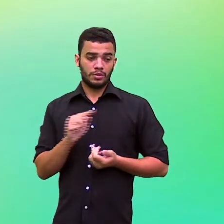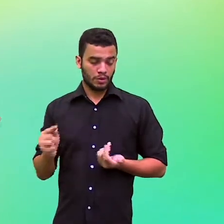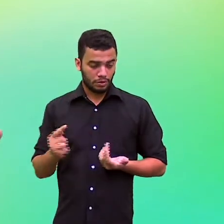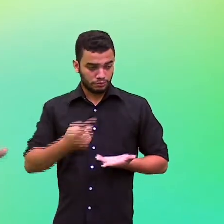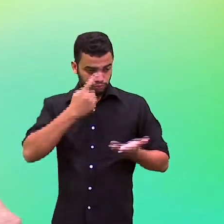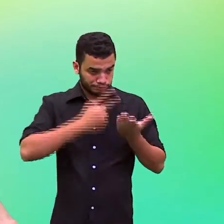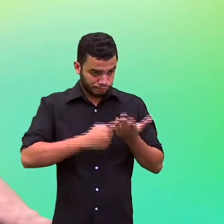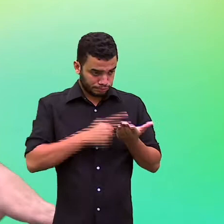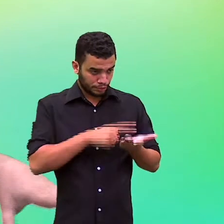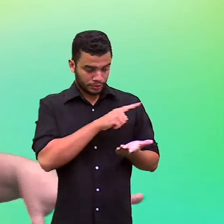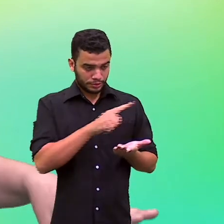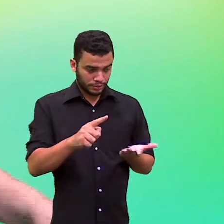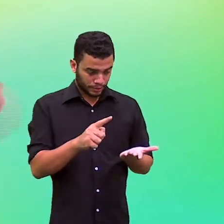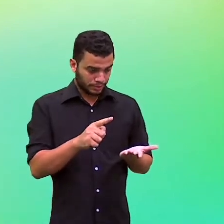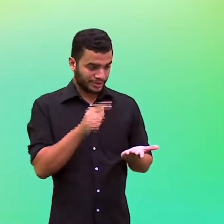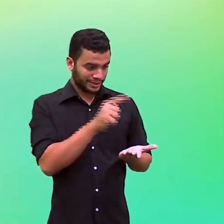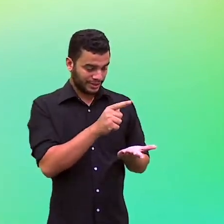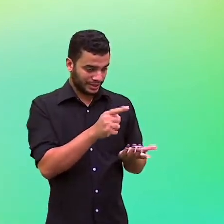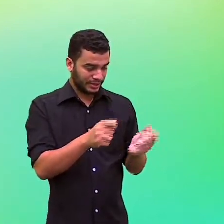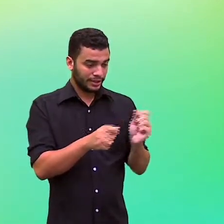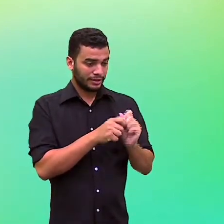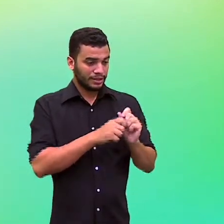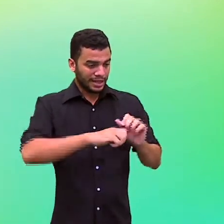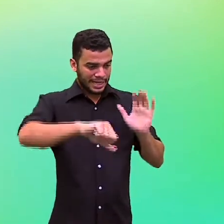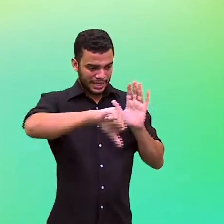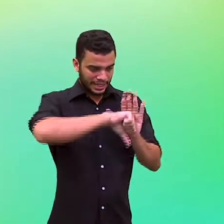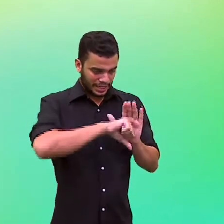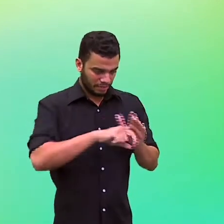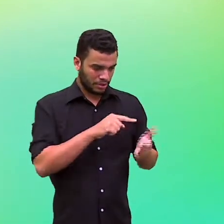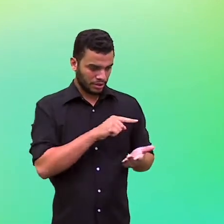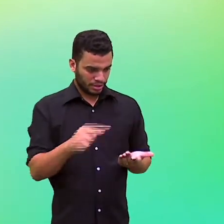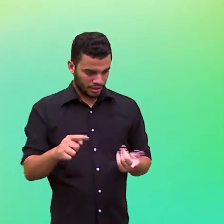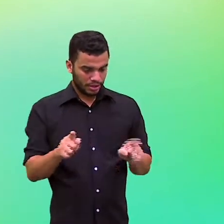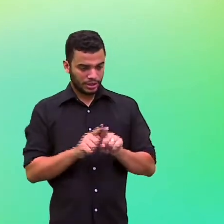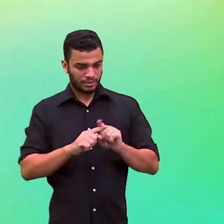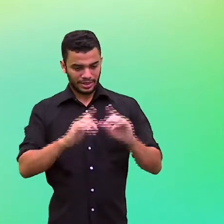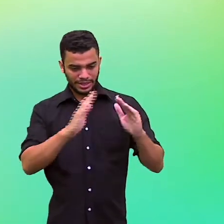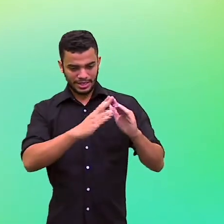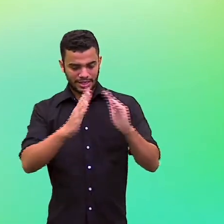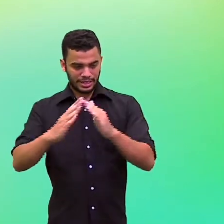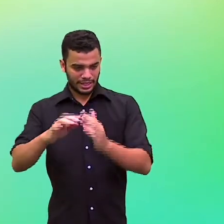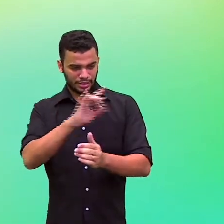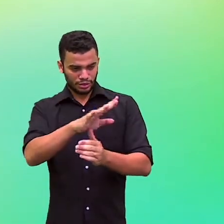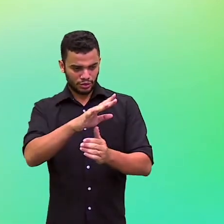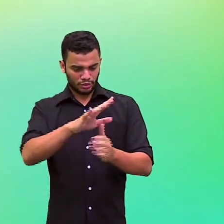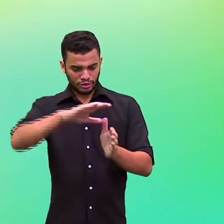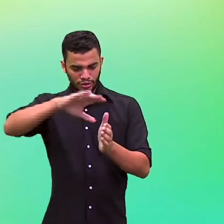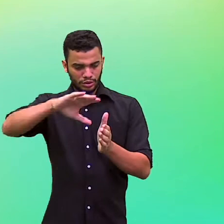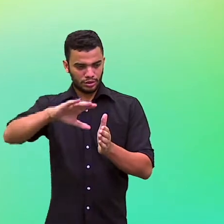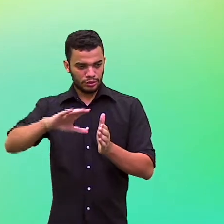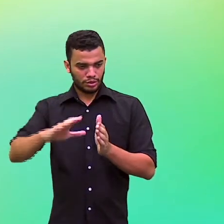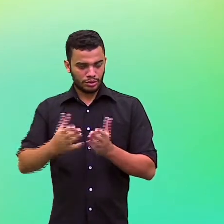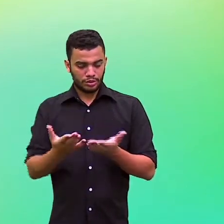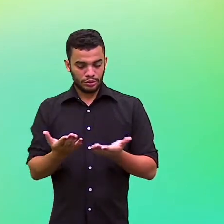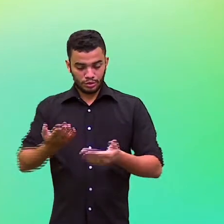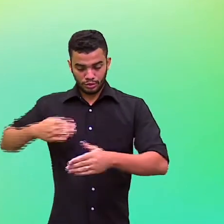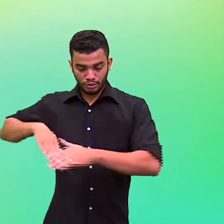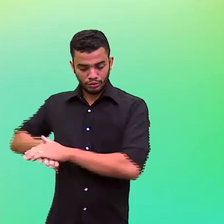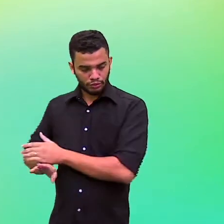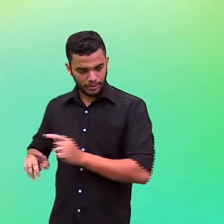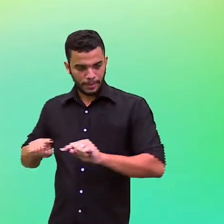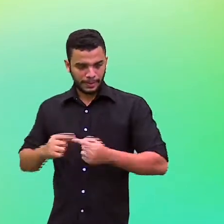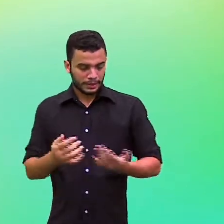terras confiscadas seriam devolvidas. Vamos conhecer agora a revolta que denominou